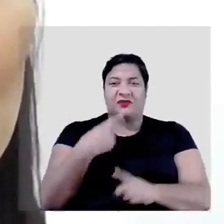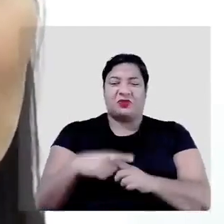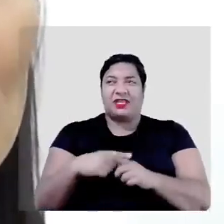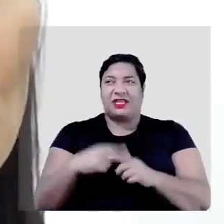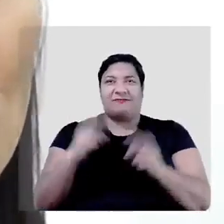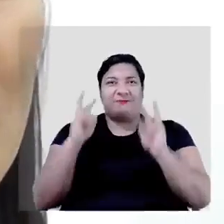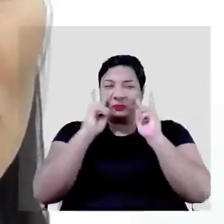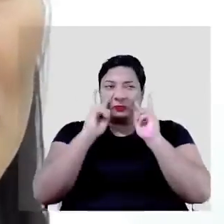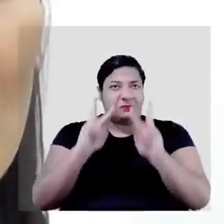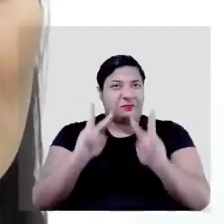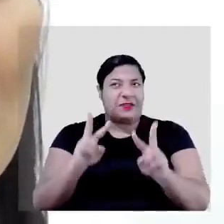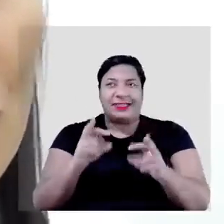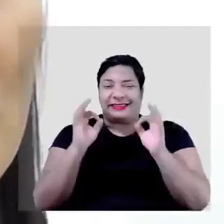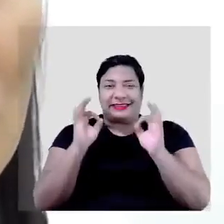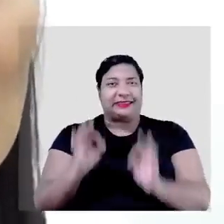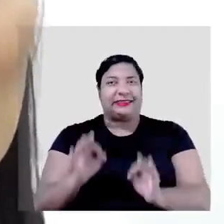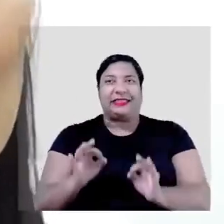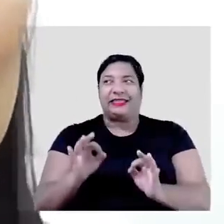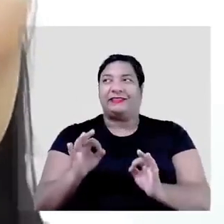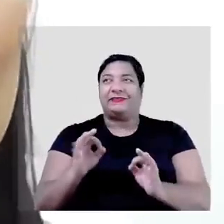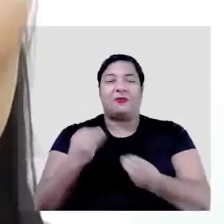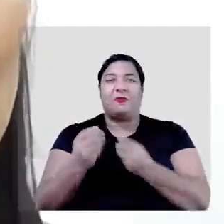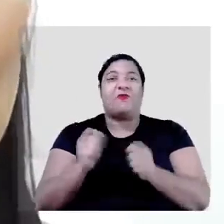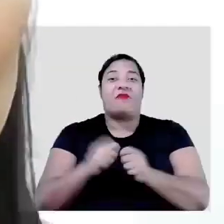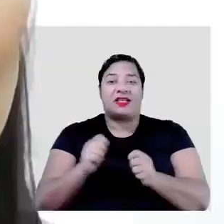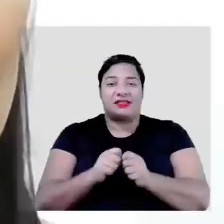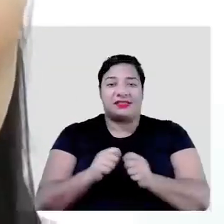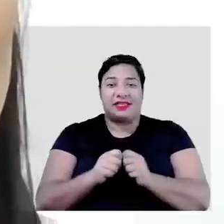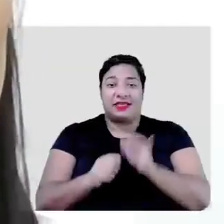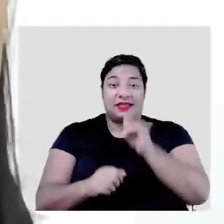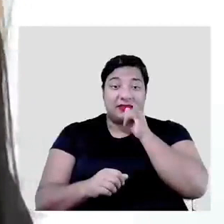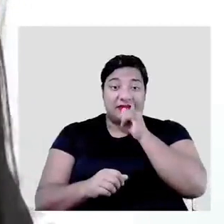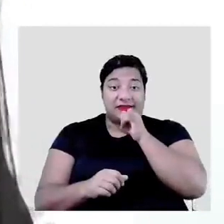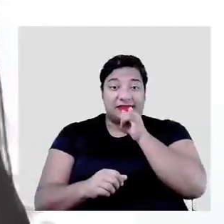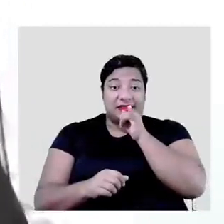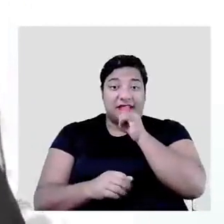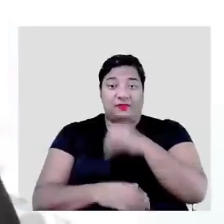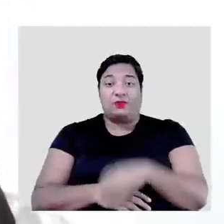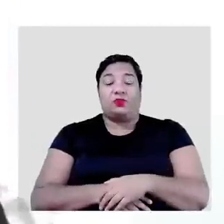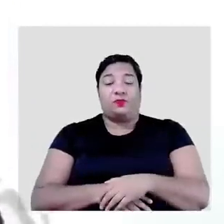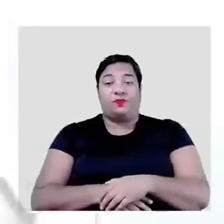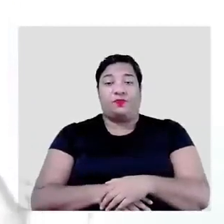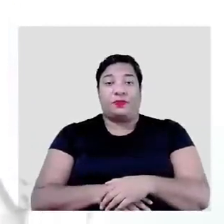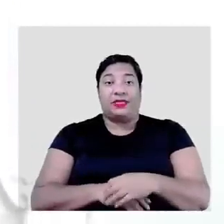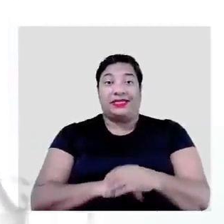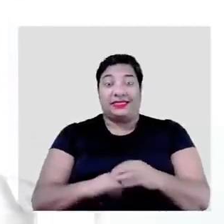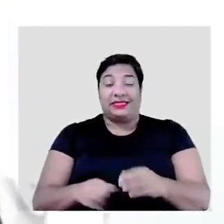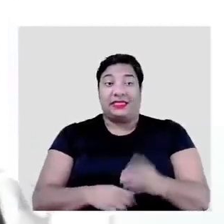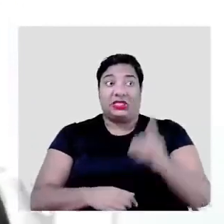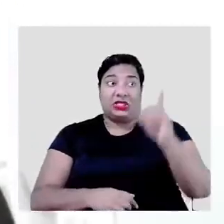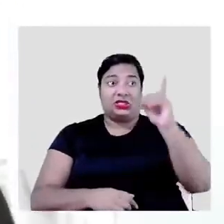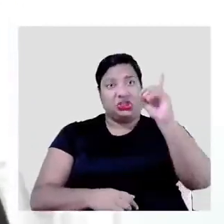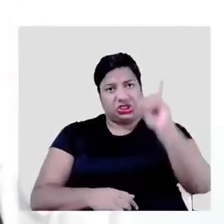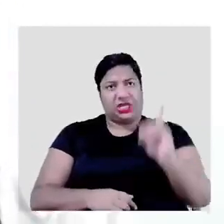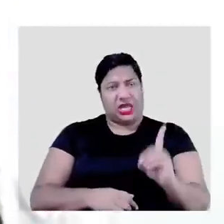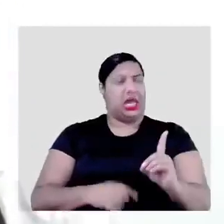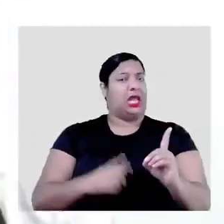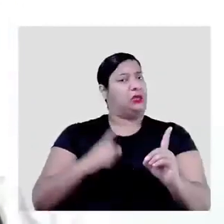o direito para que o meio ambiente não seja negligenciado em situações de crise econômica?